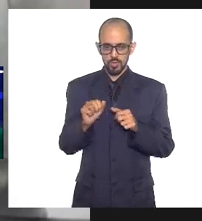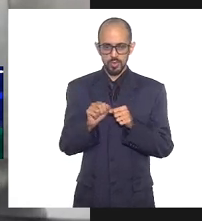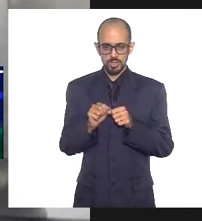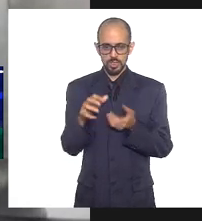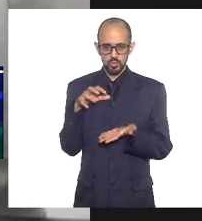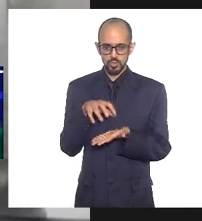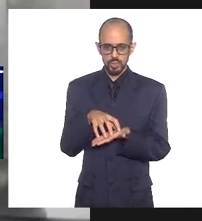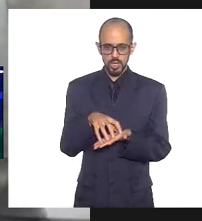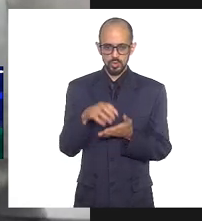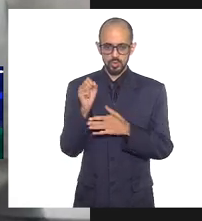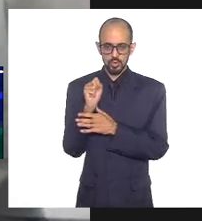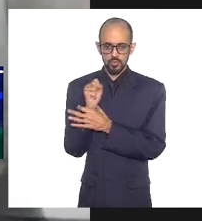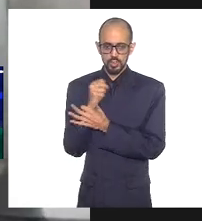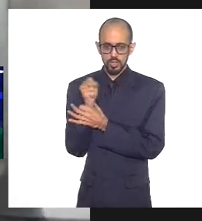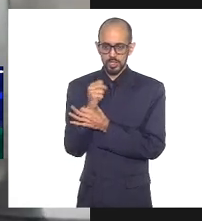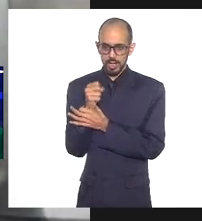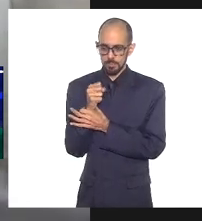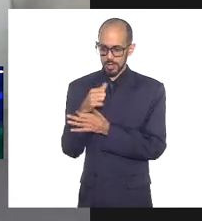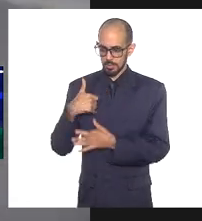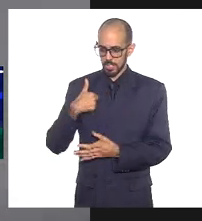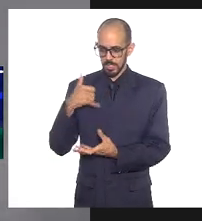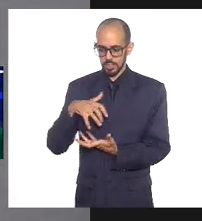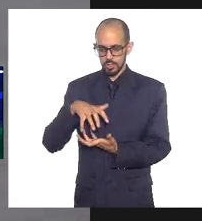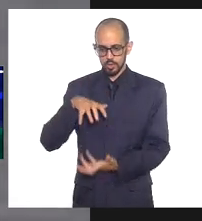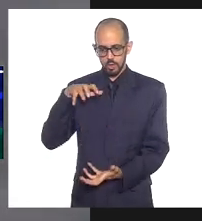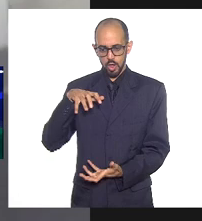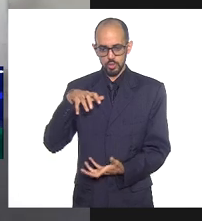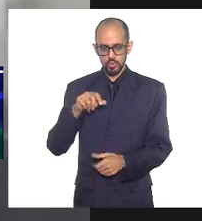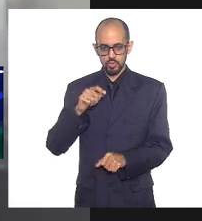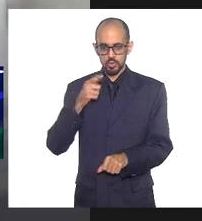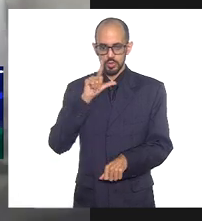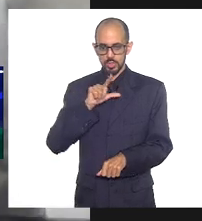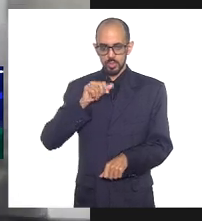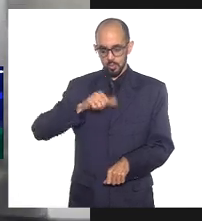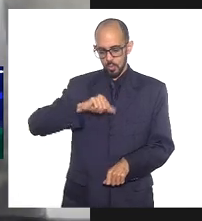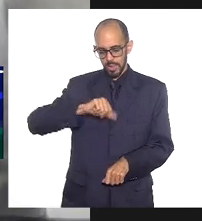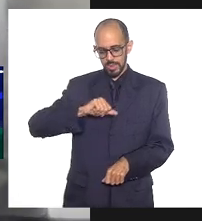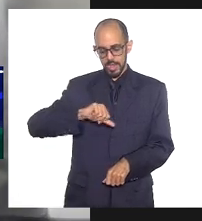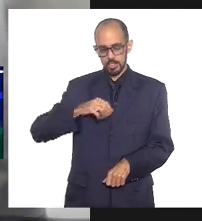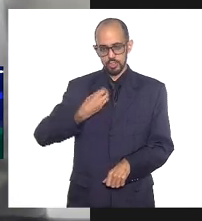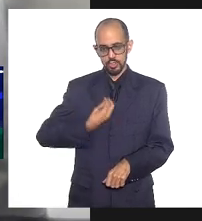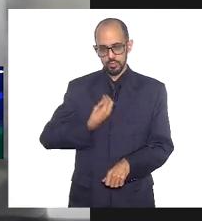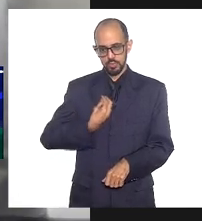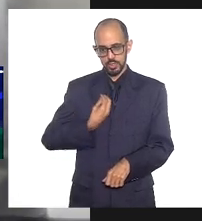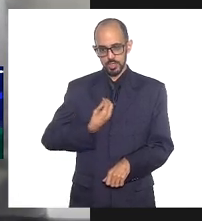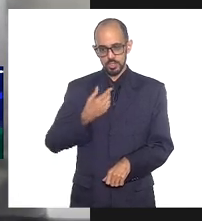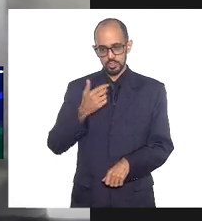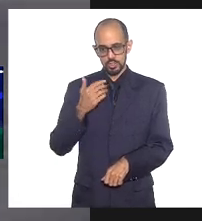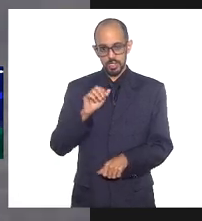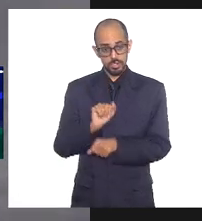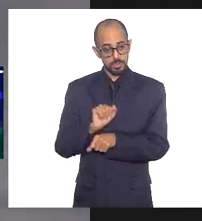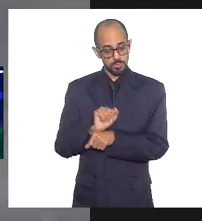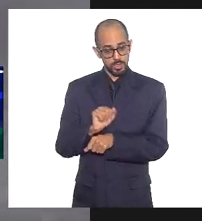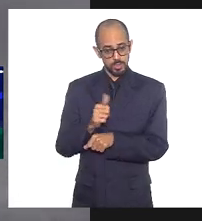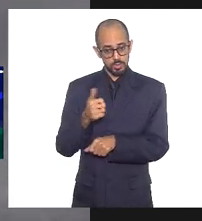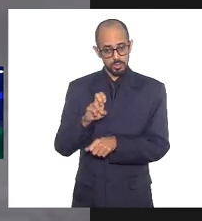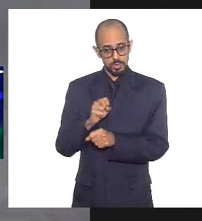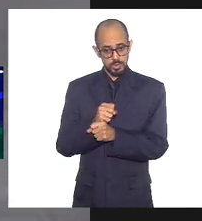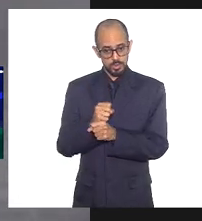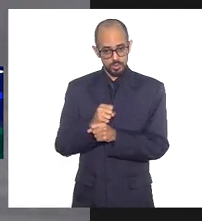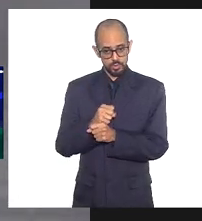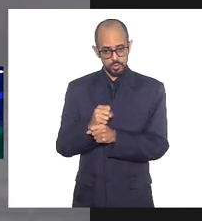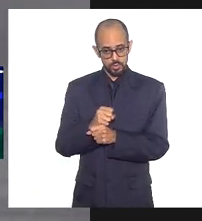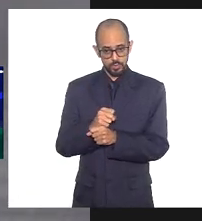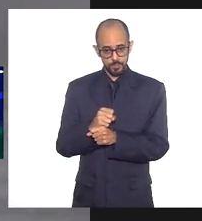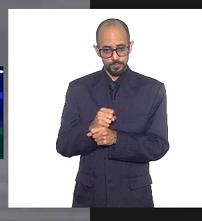de fisioterapia para aqueles idosos dando ainda mais qualidade de vida uma obra que há 15 anos era guardada nós